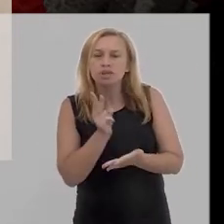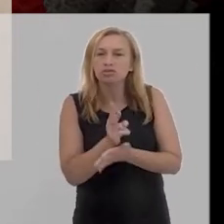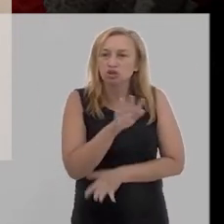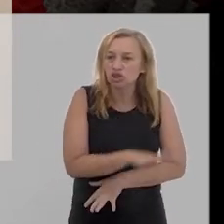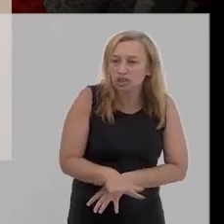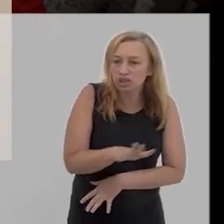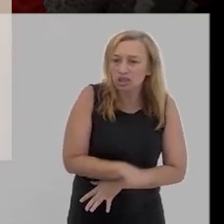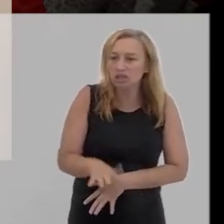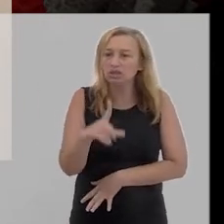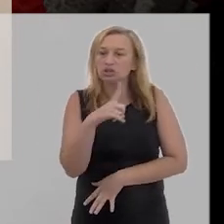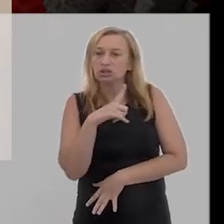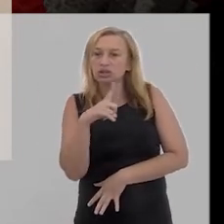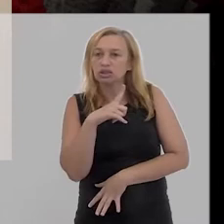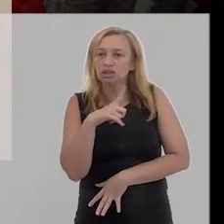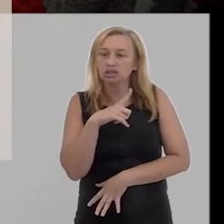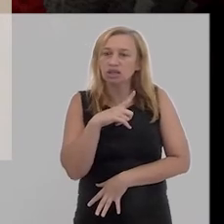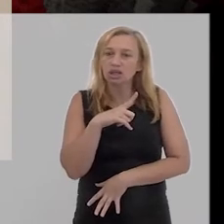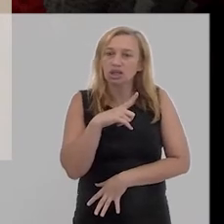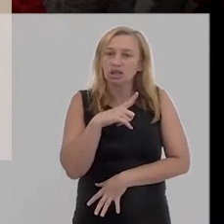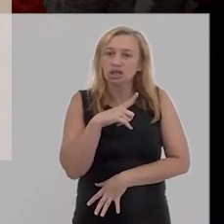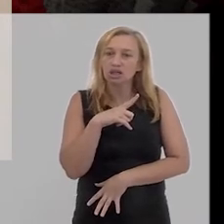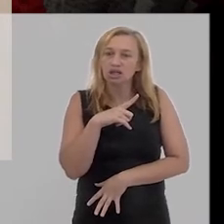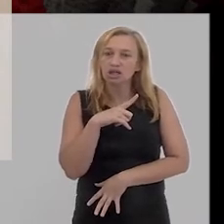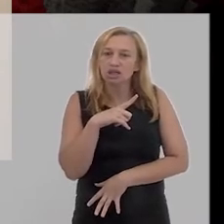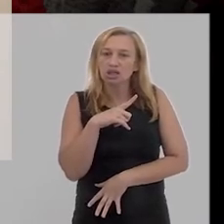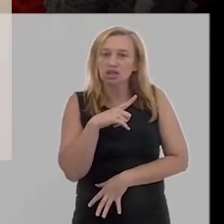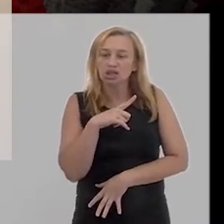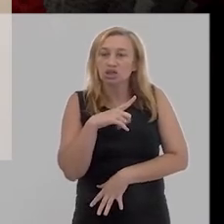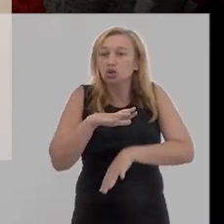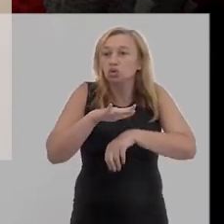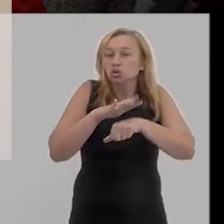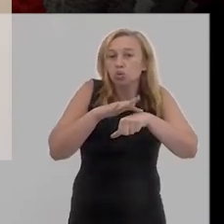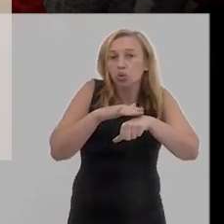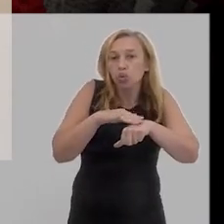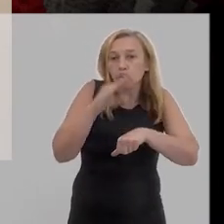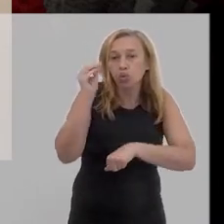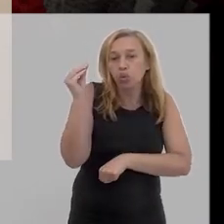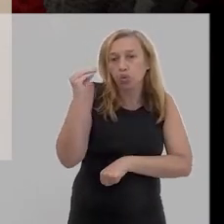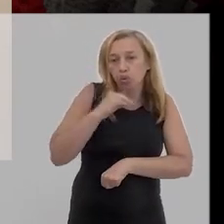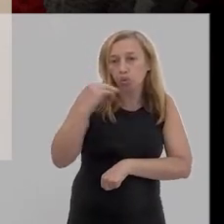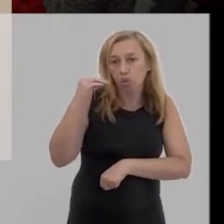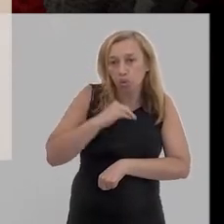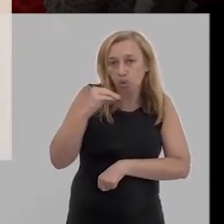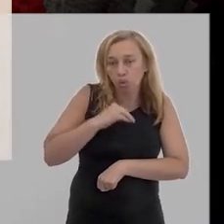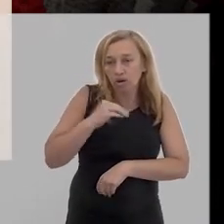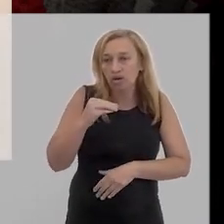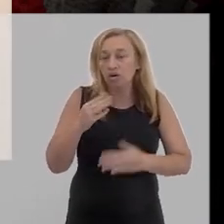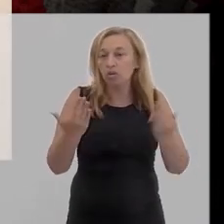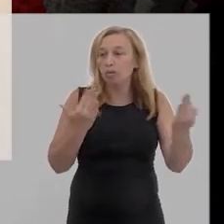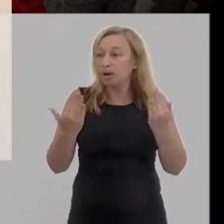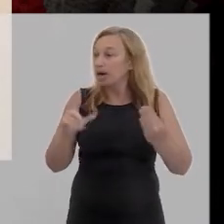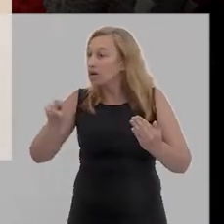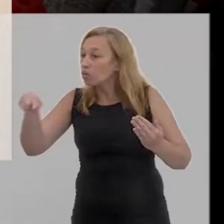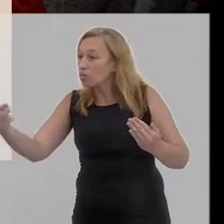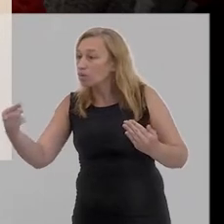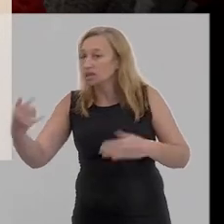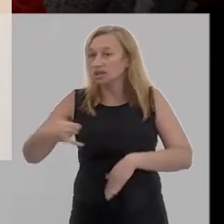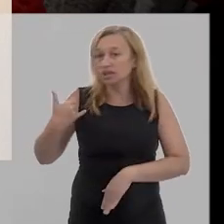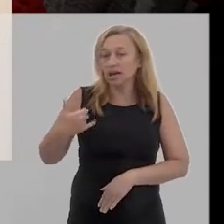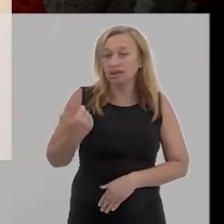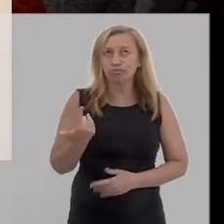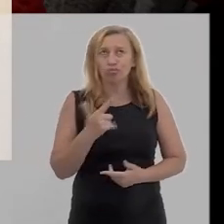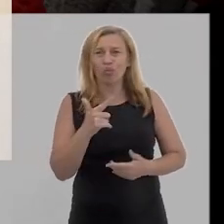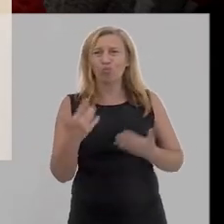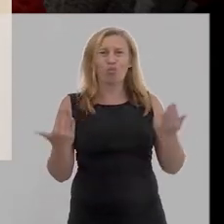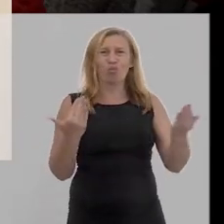as crianças tenham quadros clínicos mais leves comparativamente com outras faixas etárias, não tem como você comparar uma criança